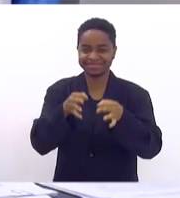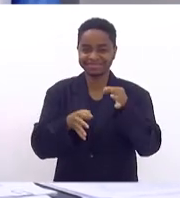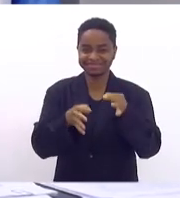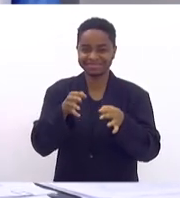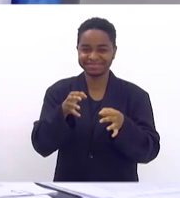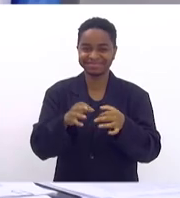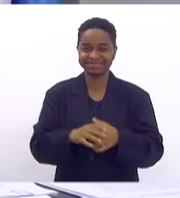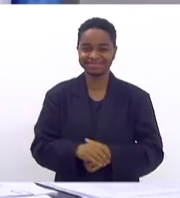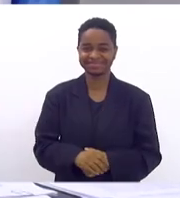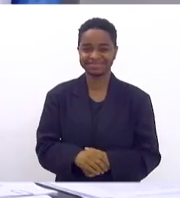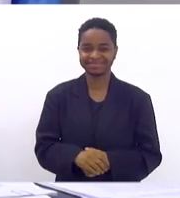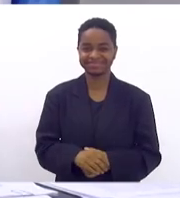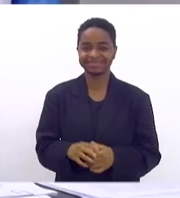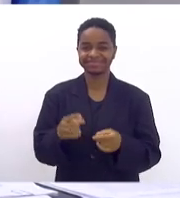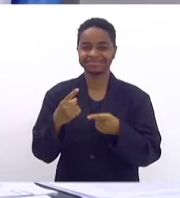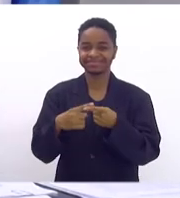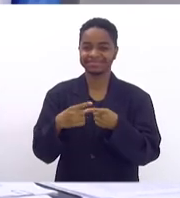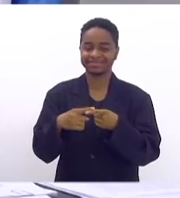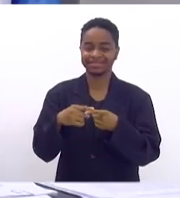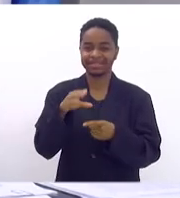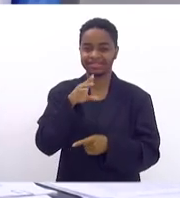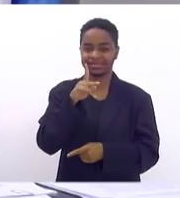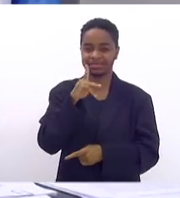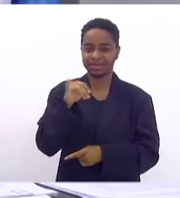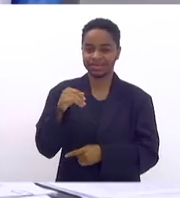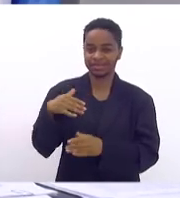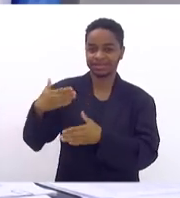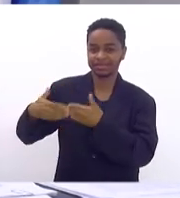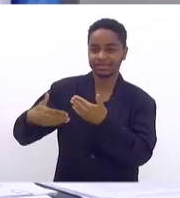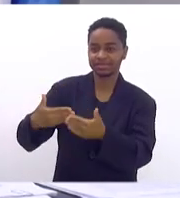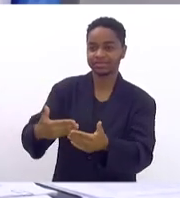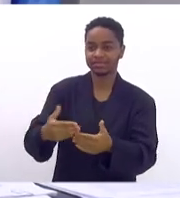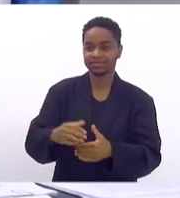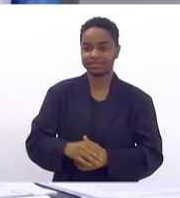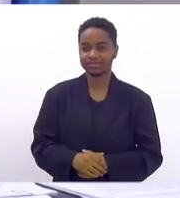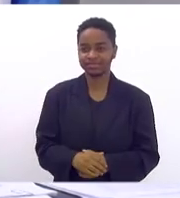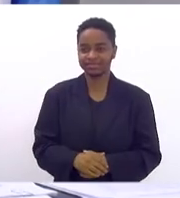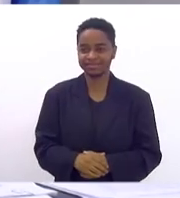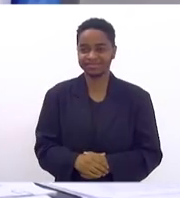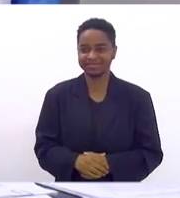há uma CPI em curso e que, diante